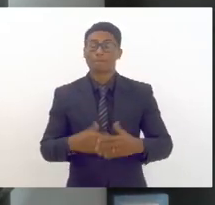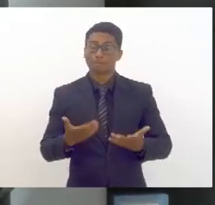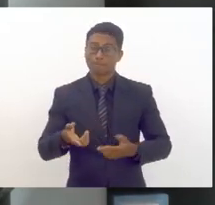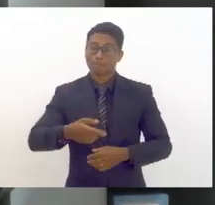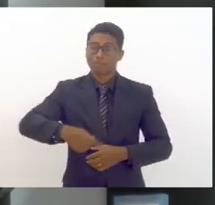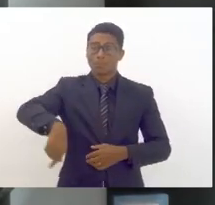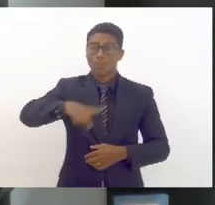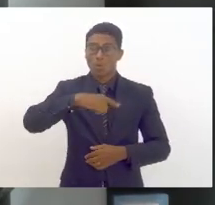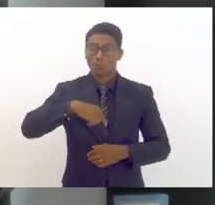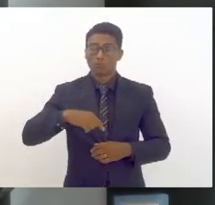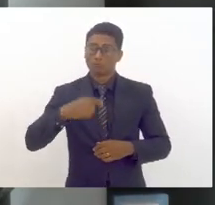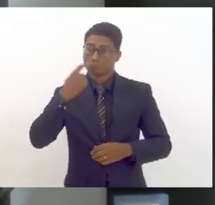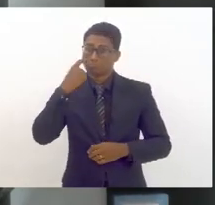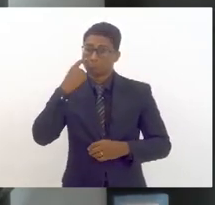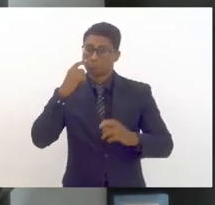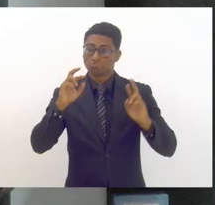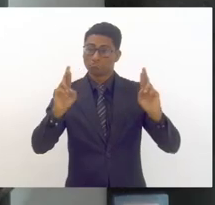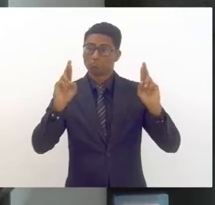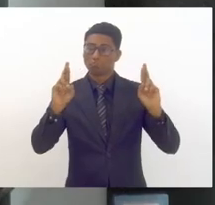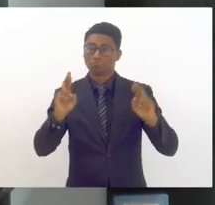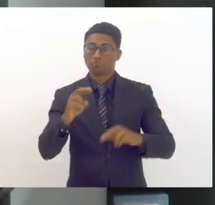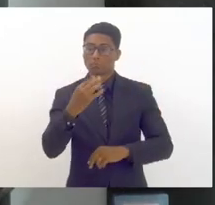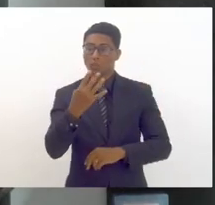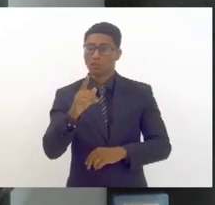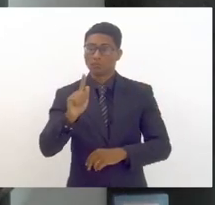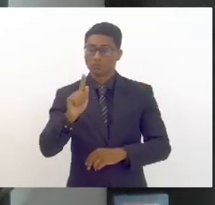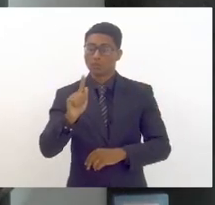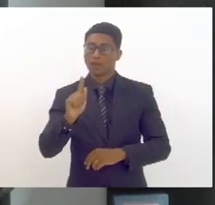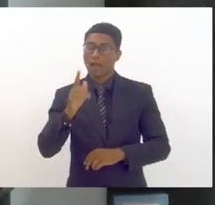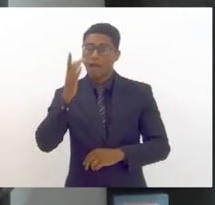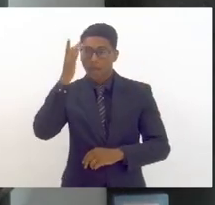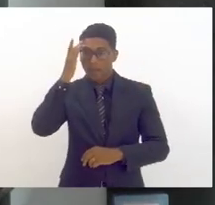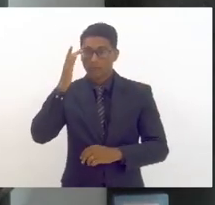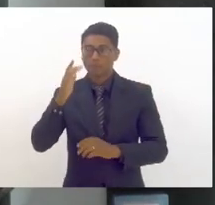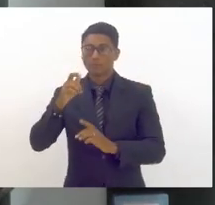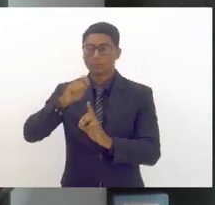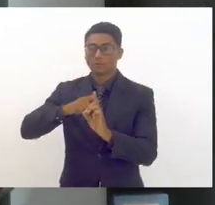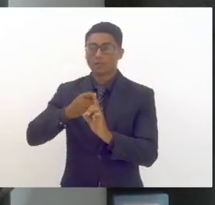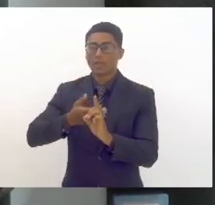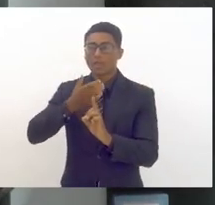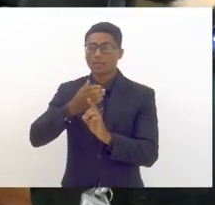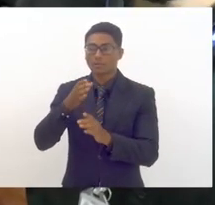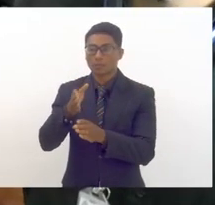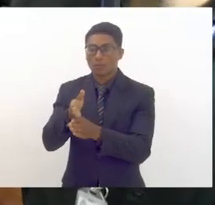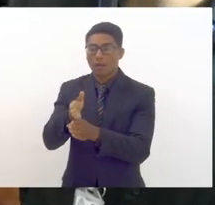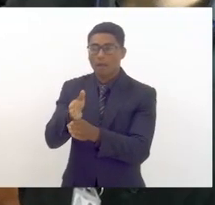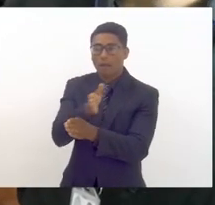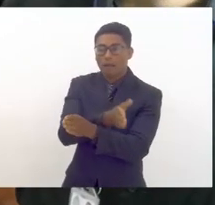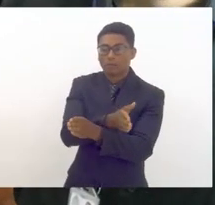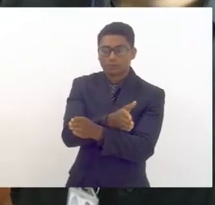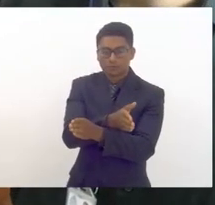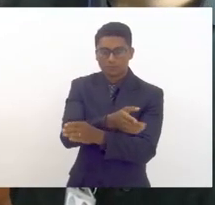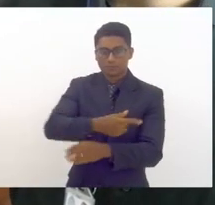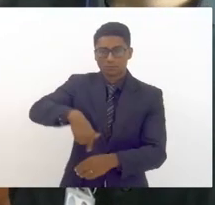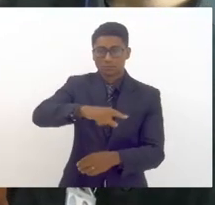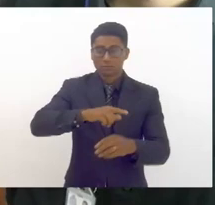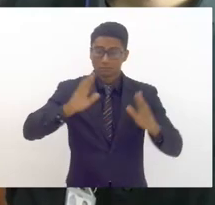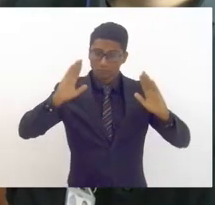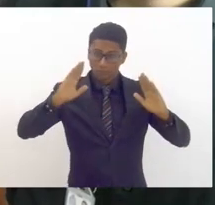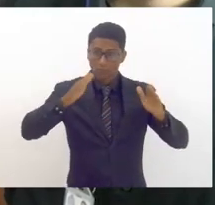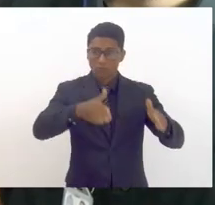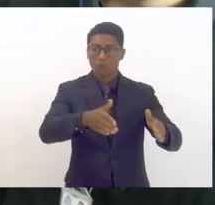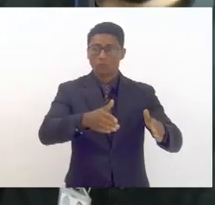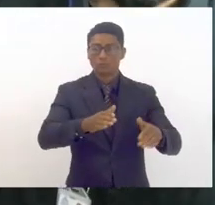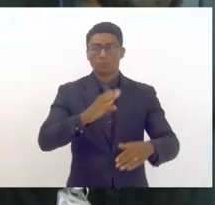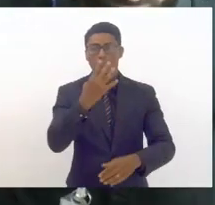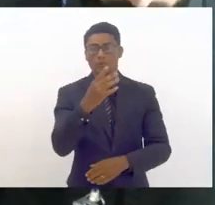tem é que a implementação do 4G ocorra antes desse período de dezembro, né? Porque, enfim, a gente está focando em implementar primeiro no